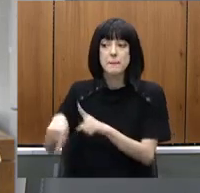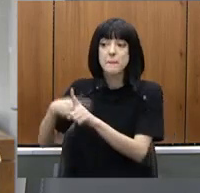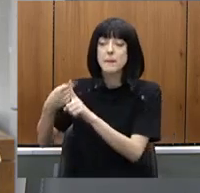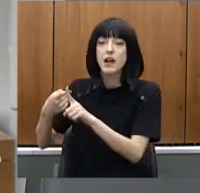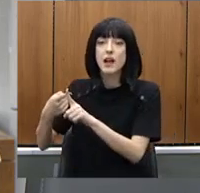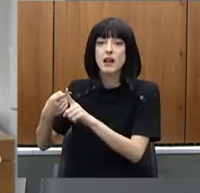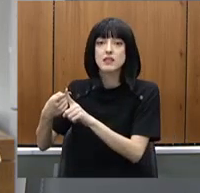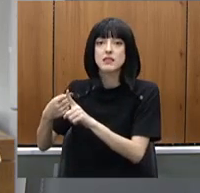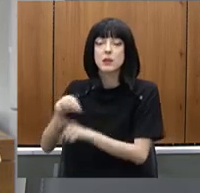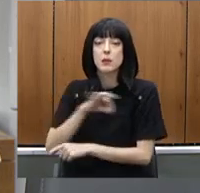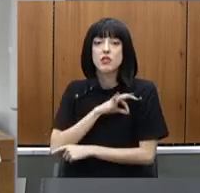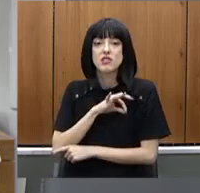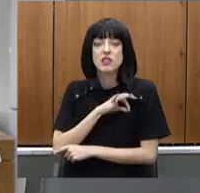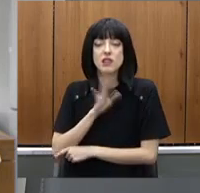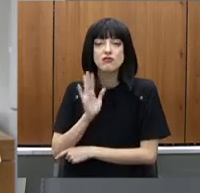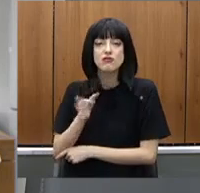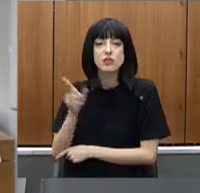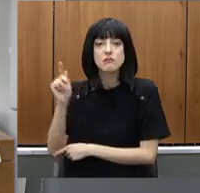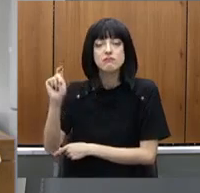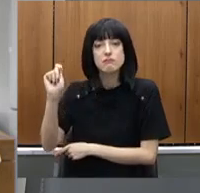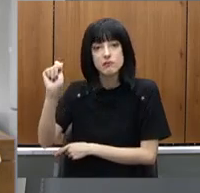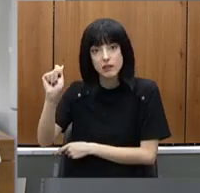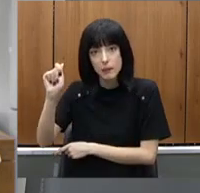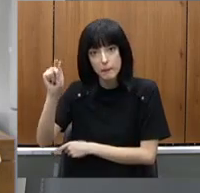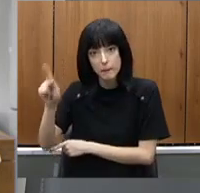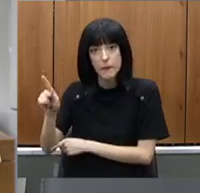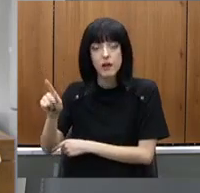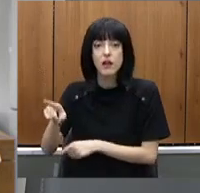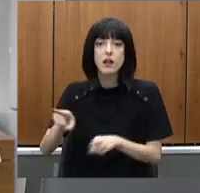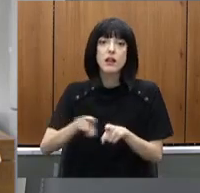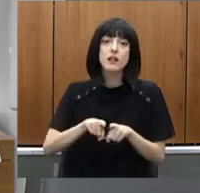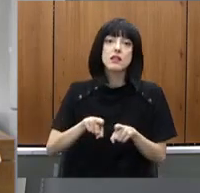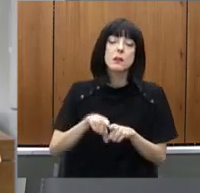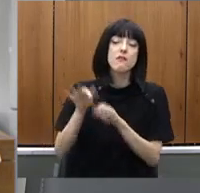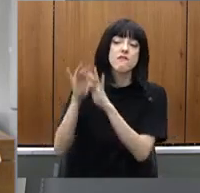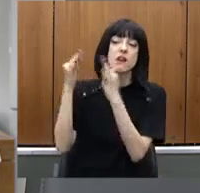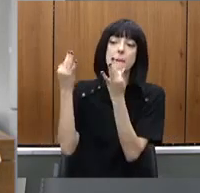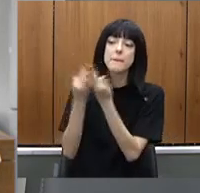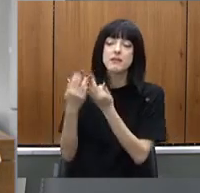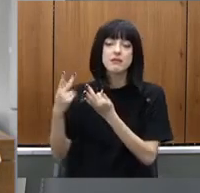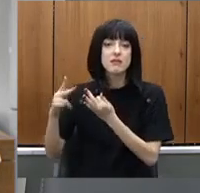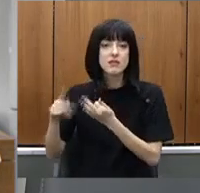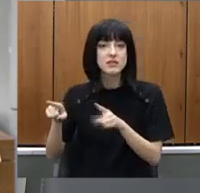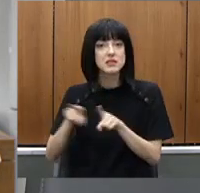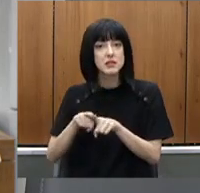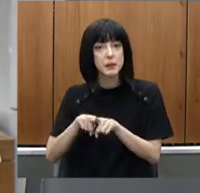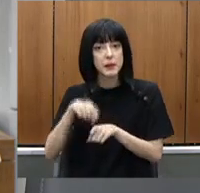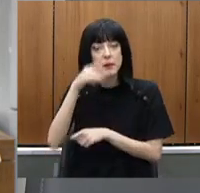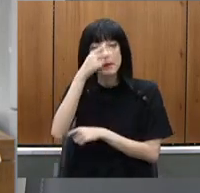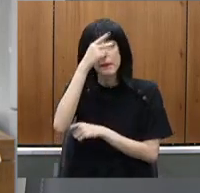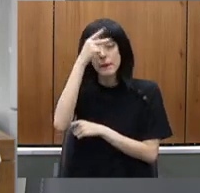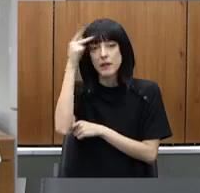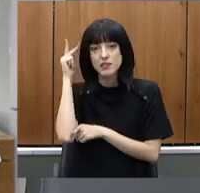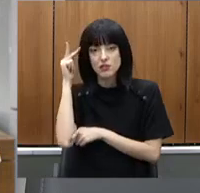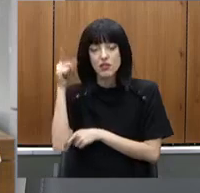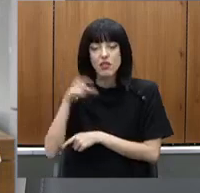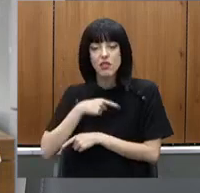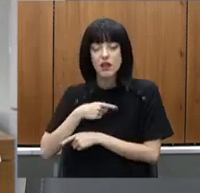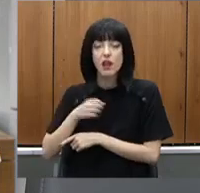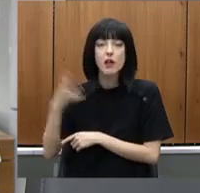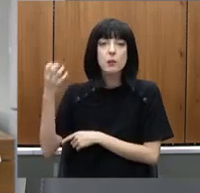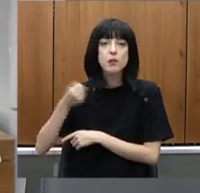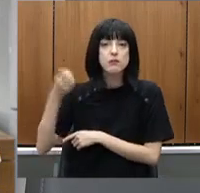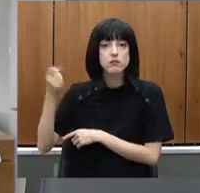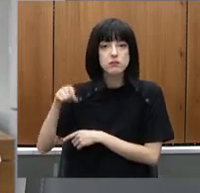veteranos mas os seus familiares Mas os Bene os beneficiários aí de todo o nosso sistema mas os alunos